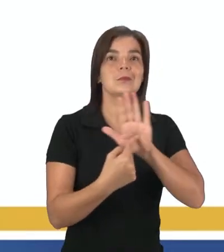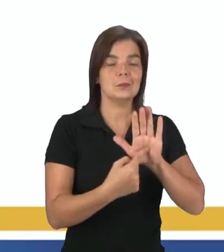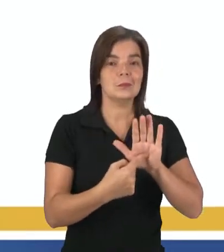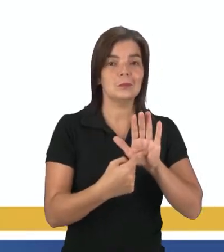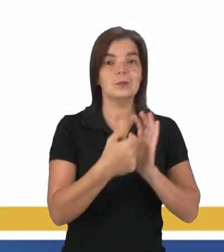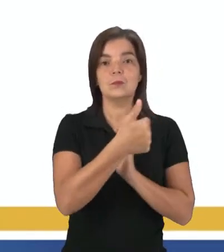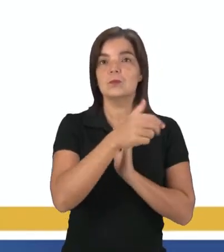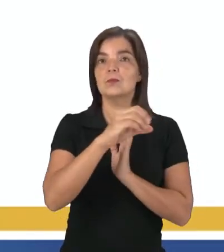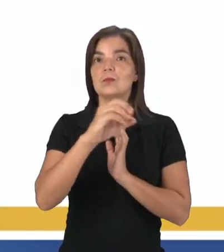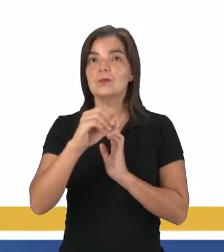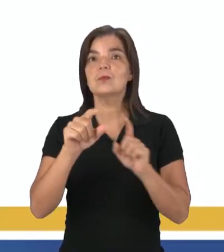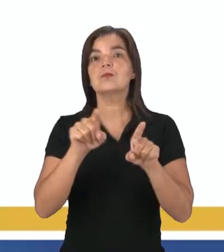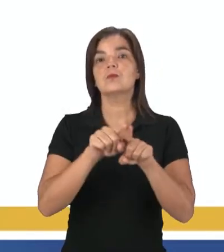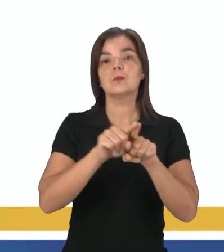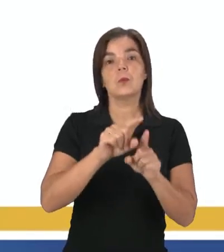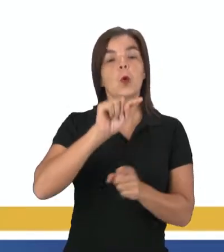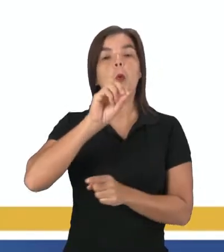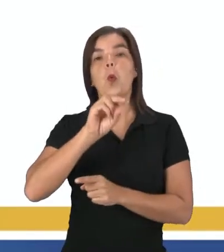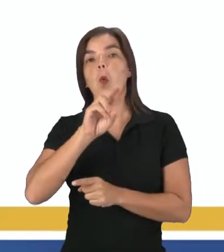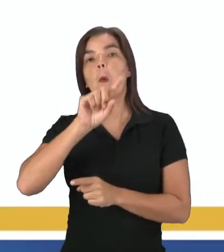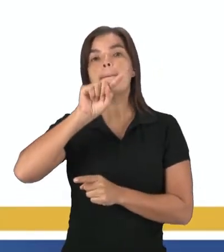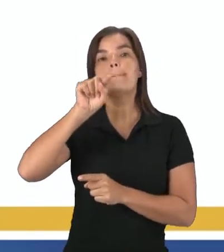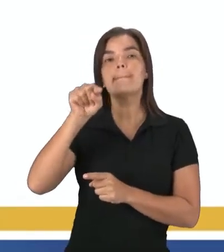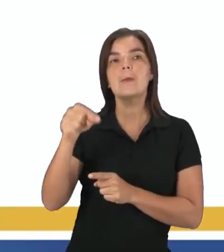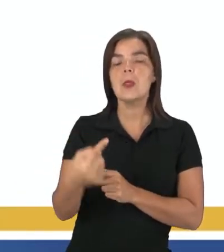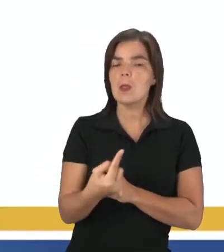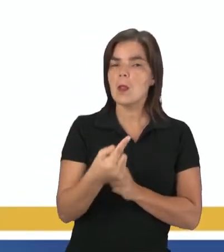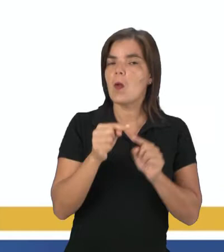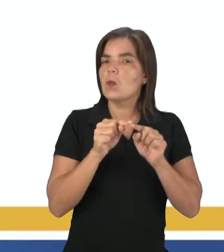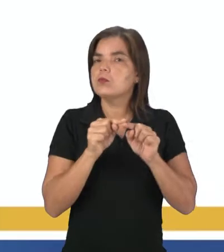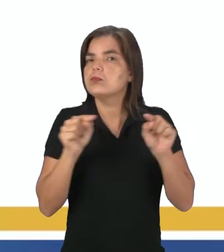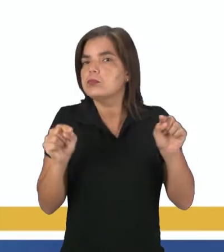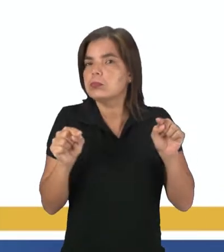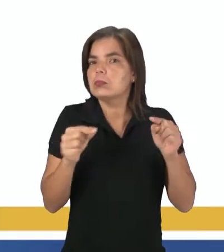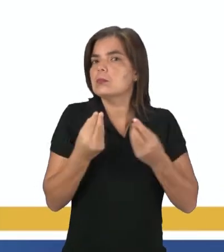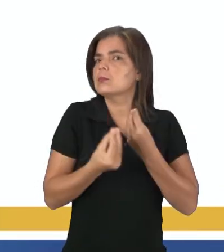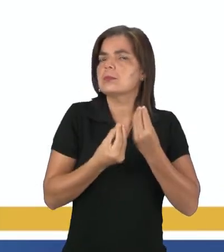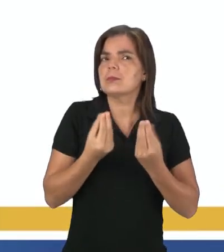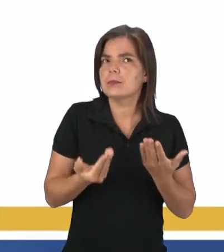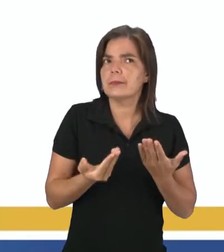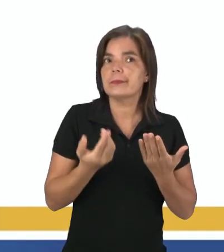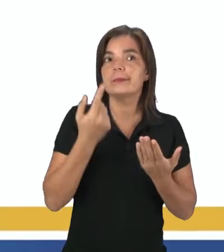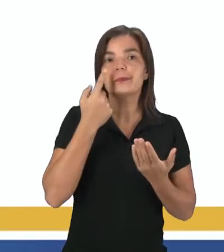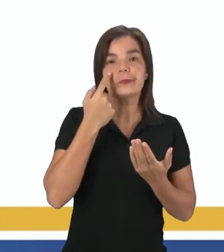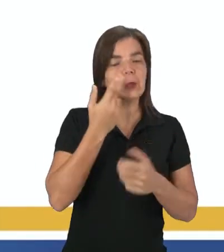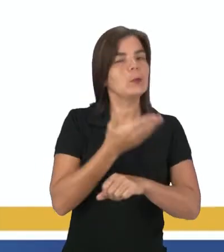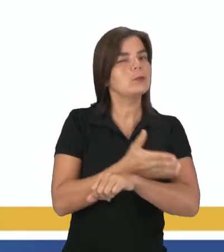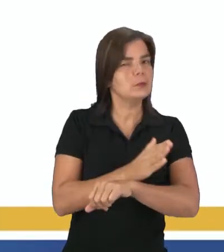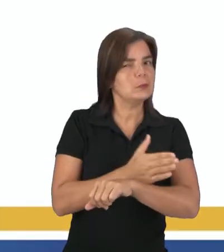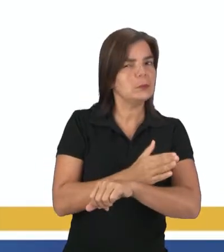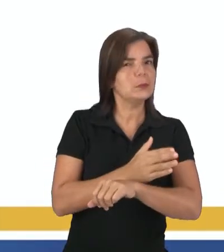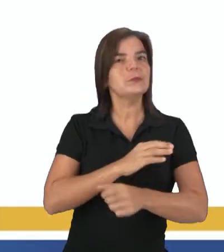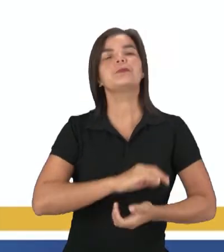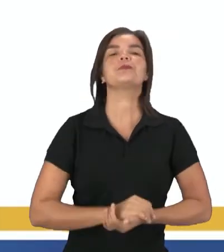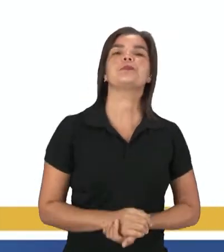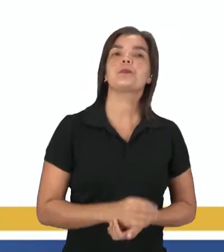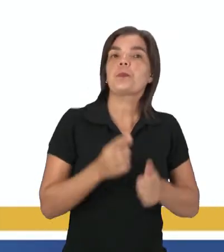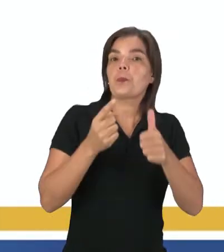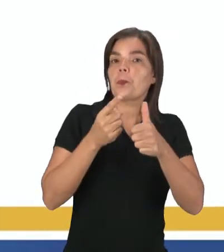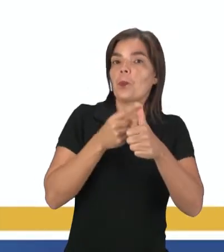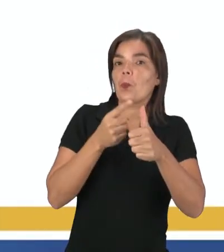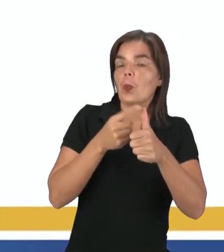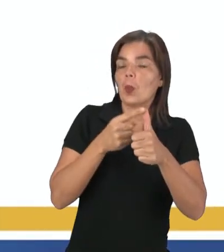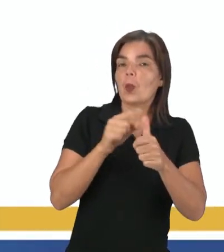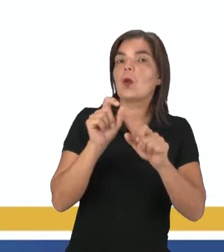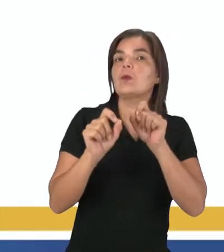os centésimos ou os milésimos na reta numérica? Vamos praticar um pouquinho. A primeira coisa